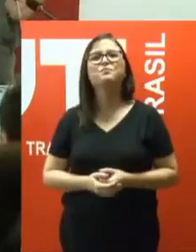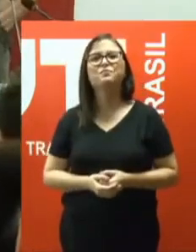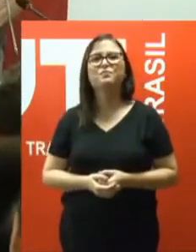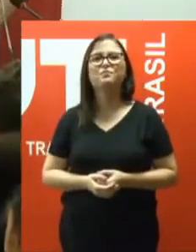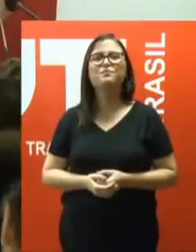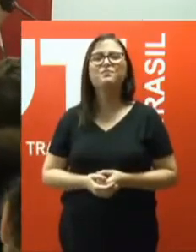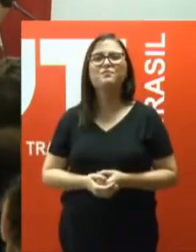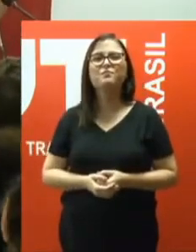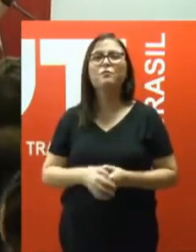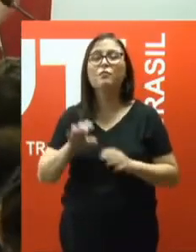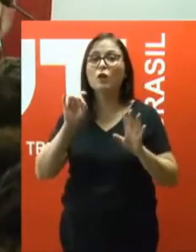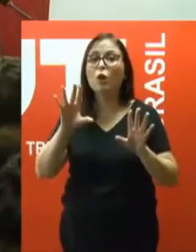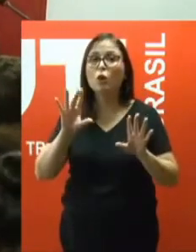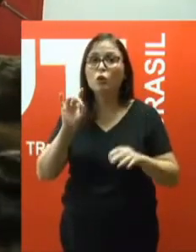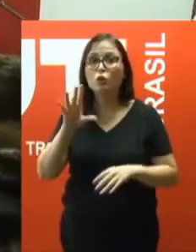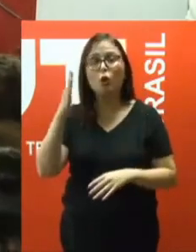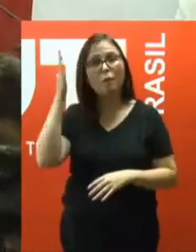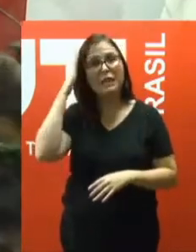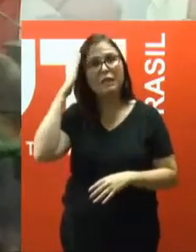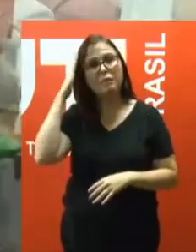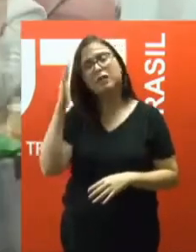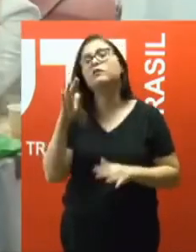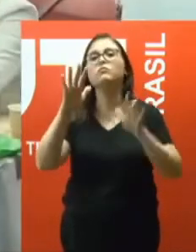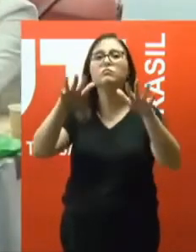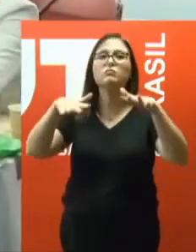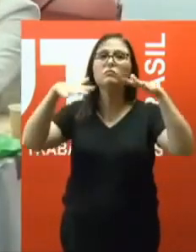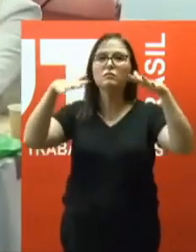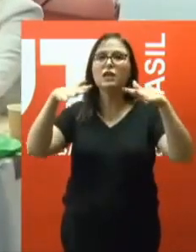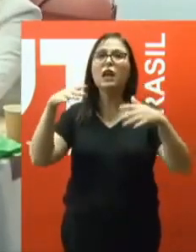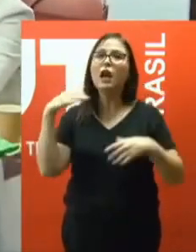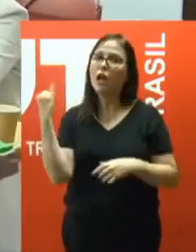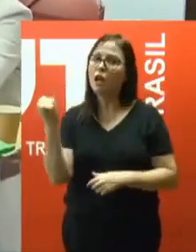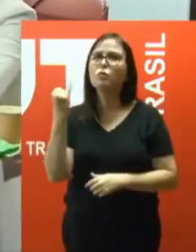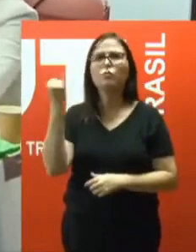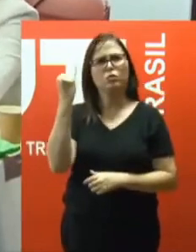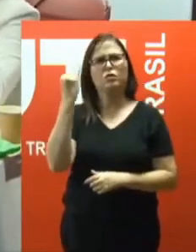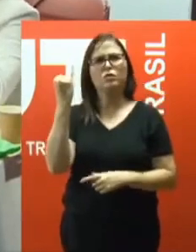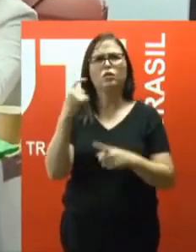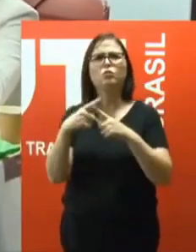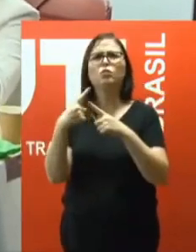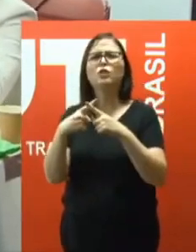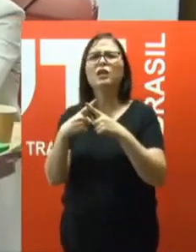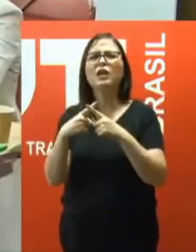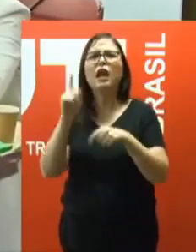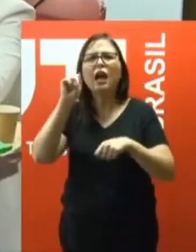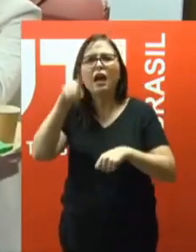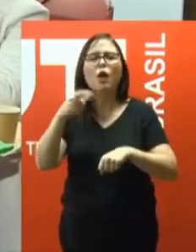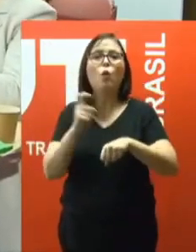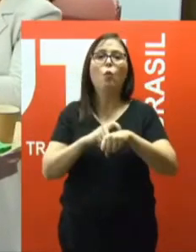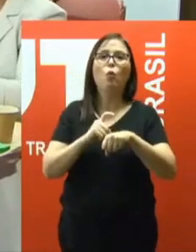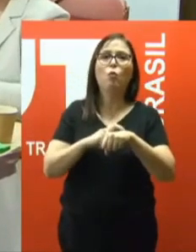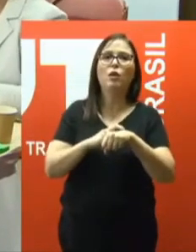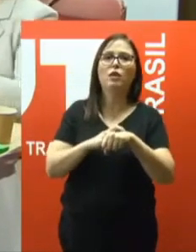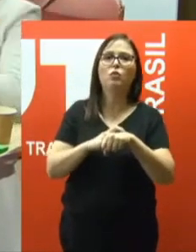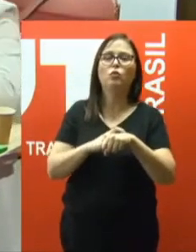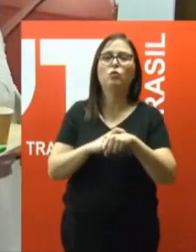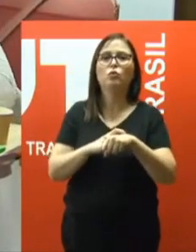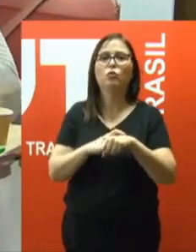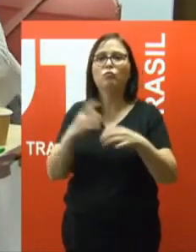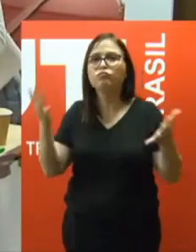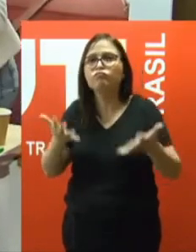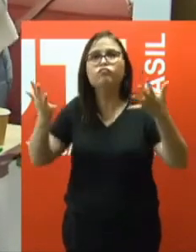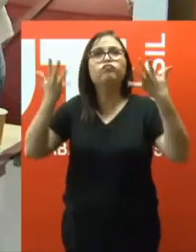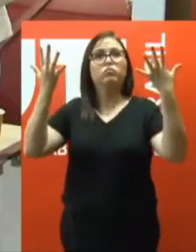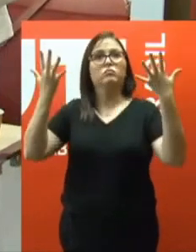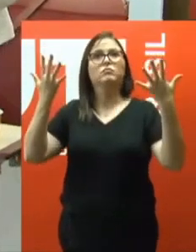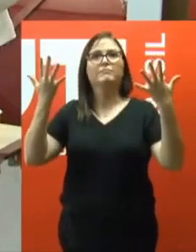saibam o seguinte, a reunião nossa, a plenária, é muito importante, porque na plenária é para a gente colocar, sabe, ânimo nas